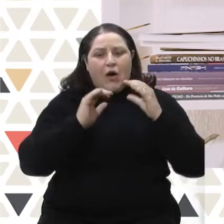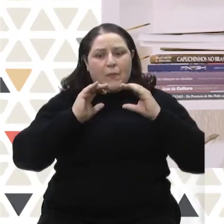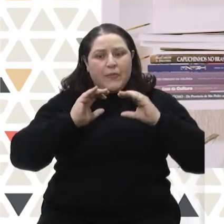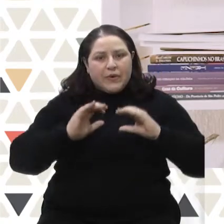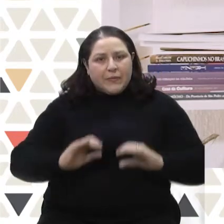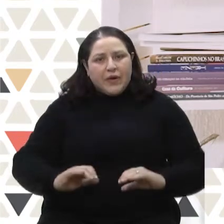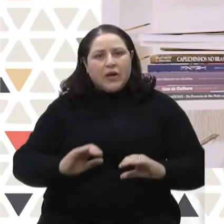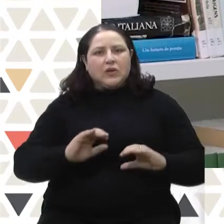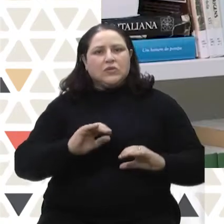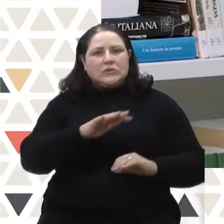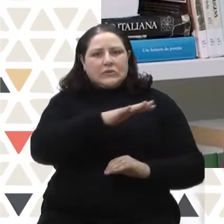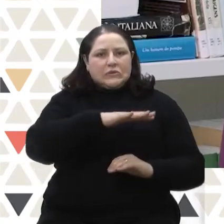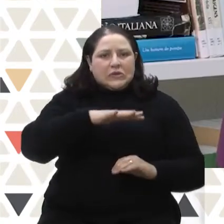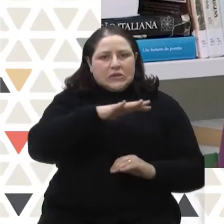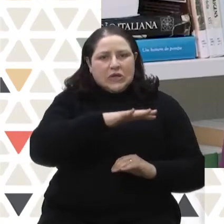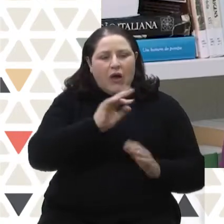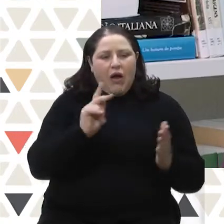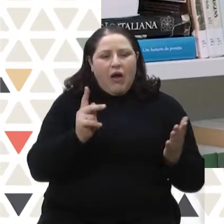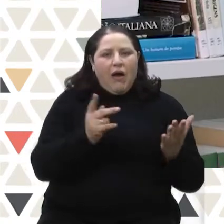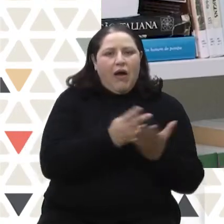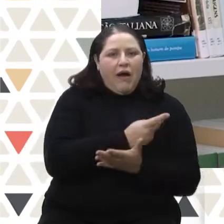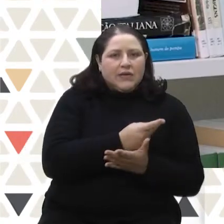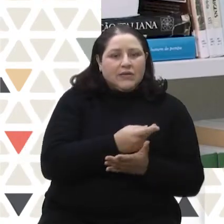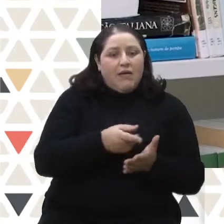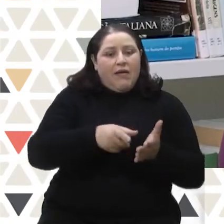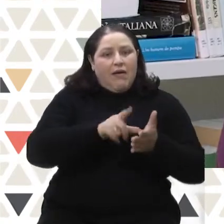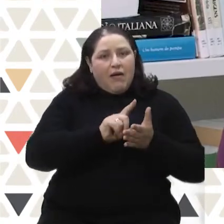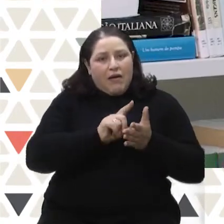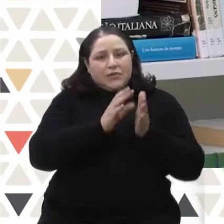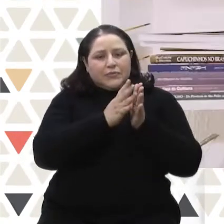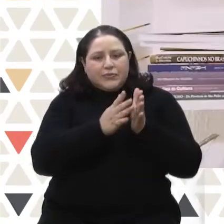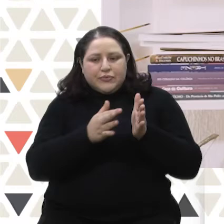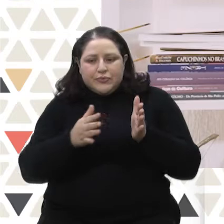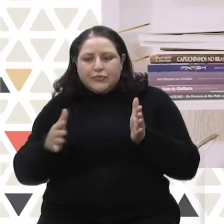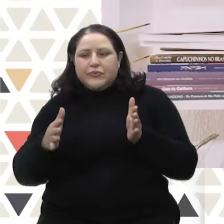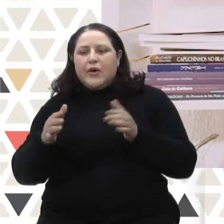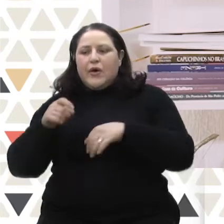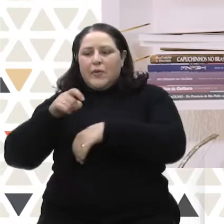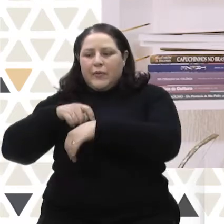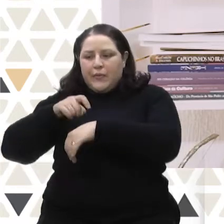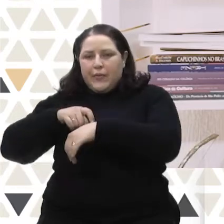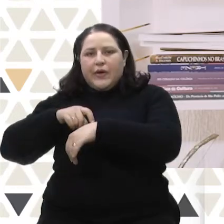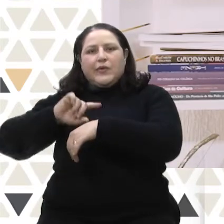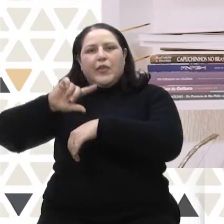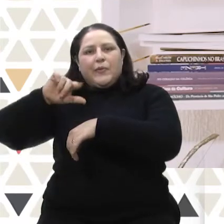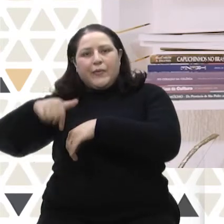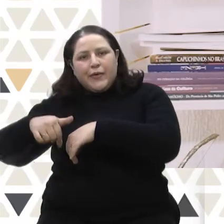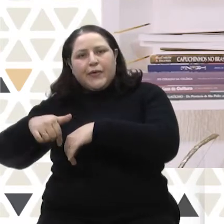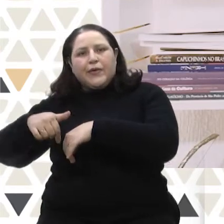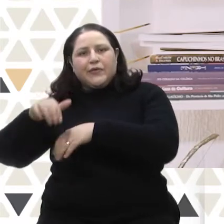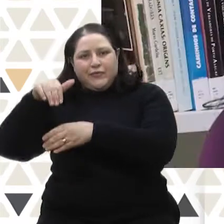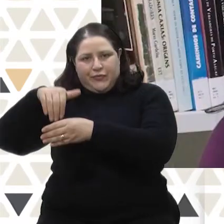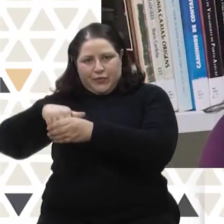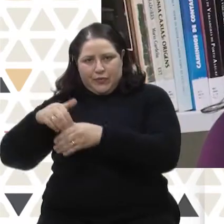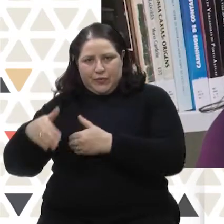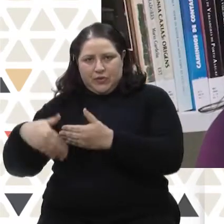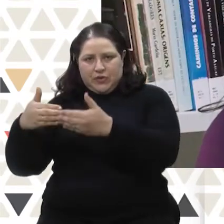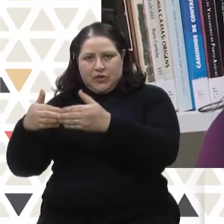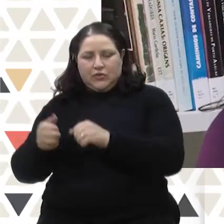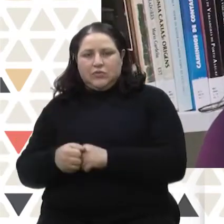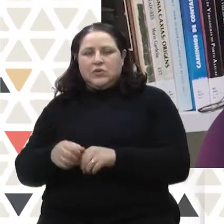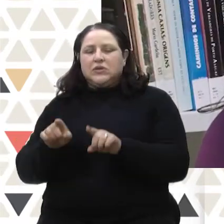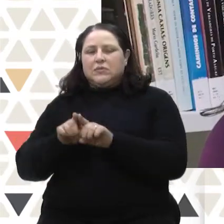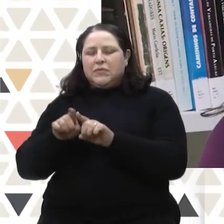enorme de atos, fatos e situações antes, durante e após o processo eleitoral. Então, dentre